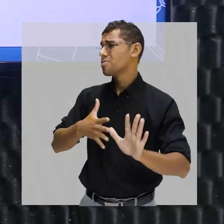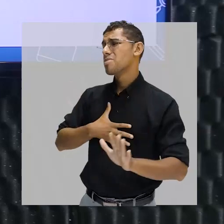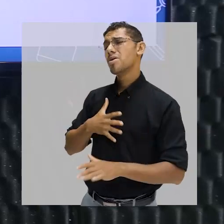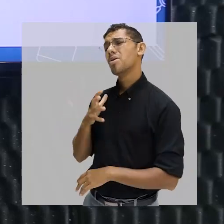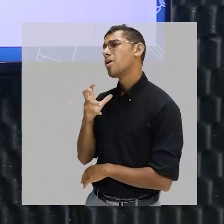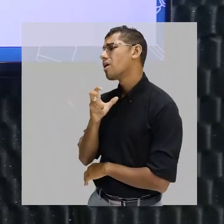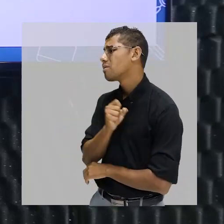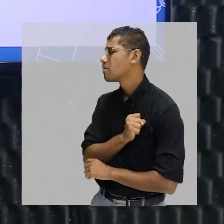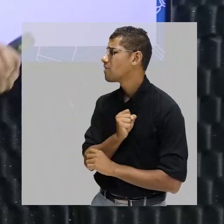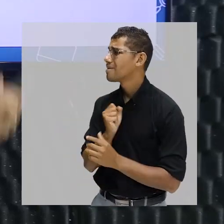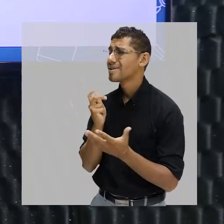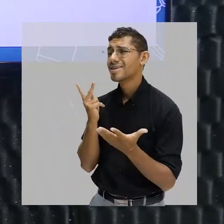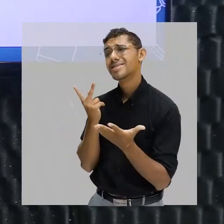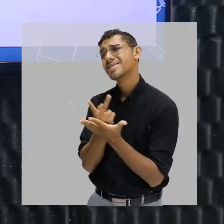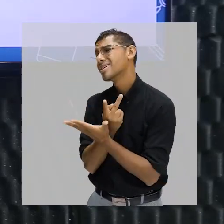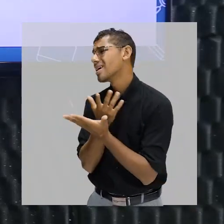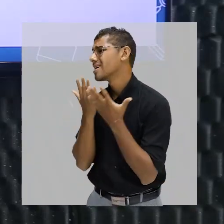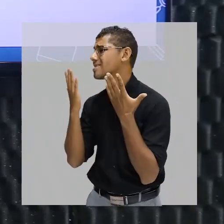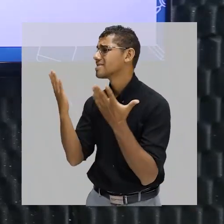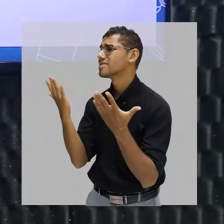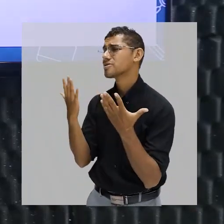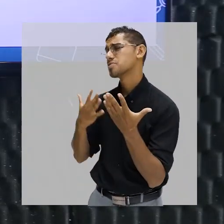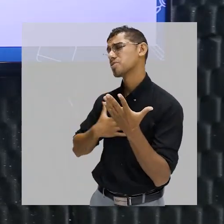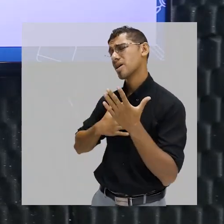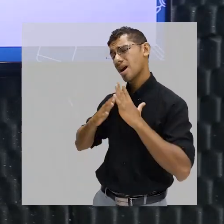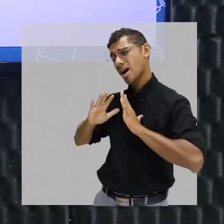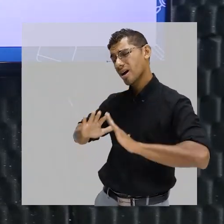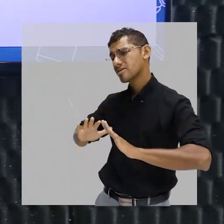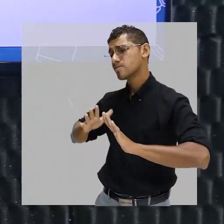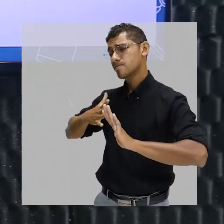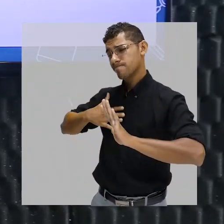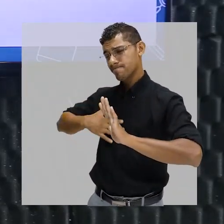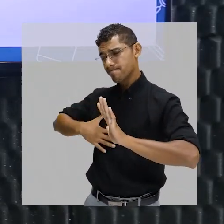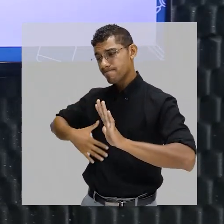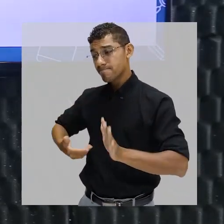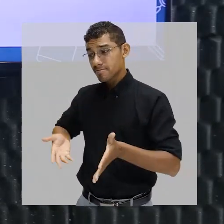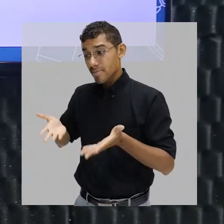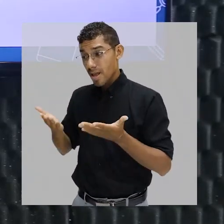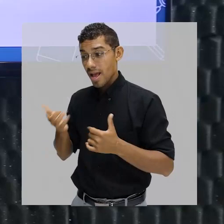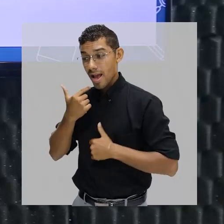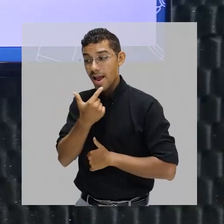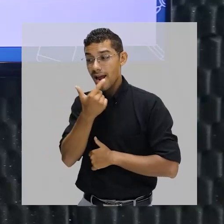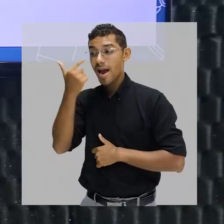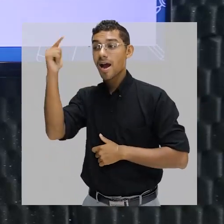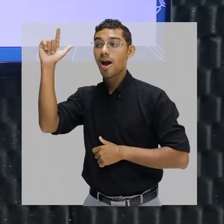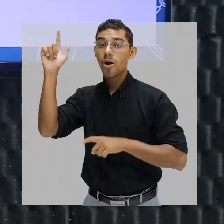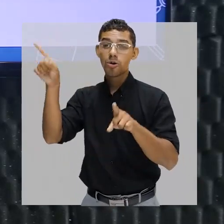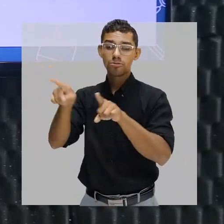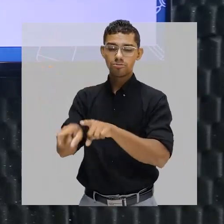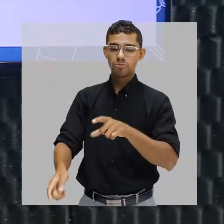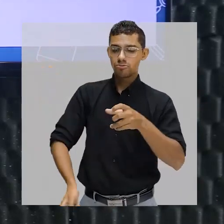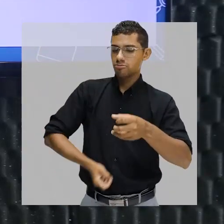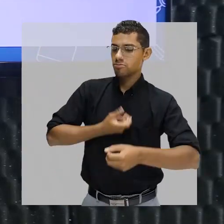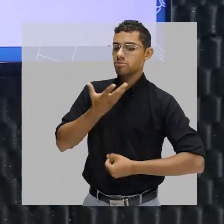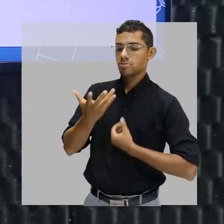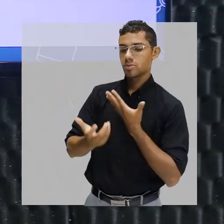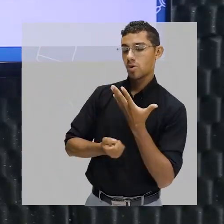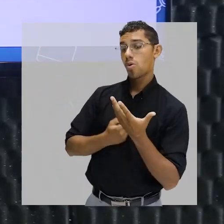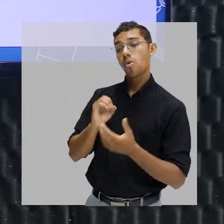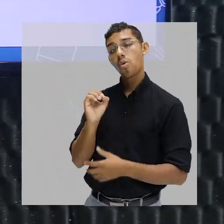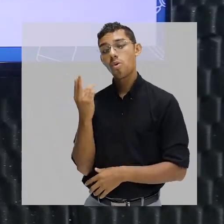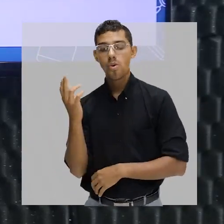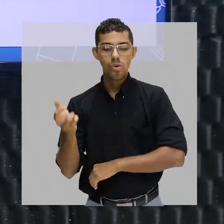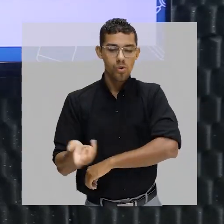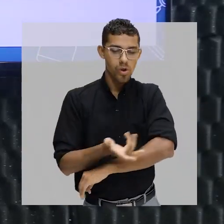que as coisas funcionam. Aí eu já entro para uma outra função da linguagem, que é a função expressiva ou